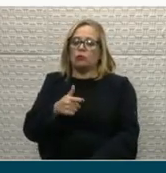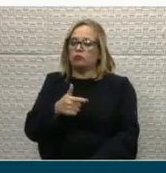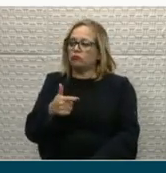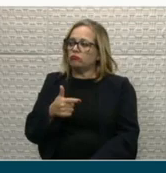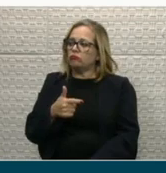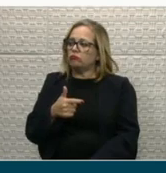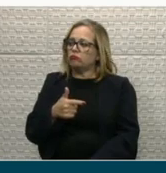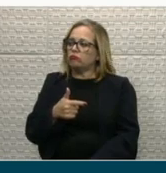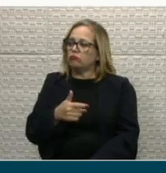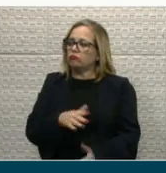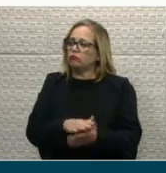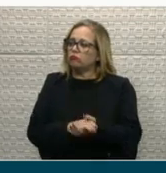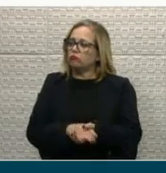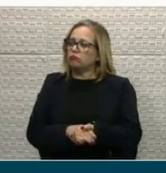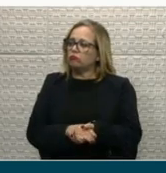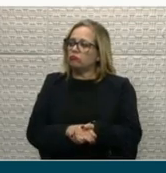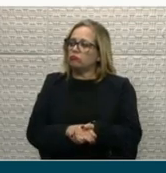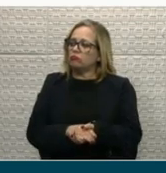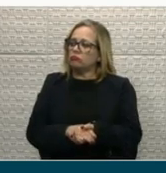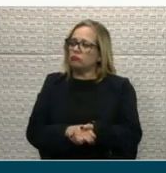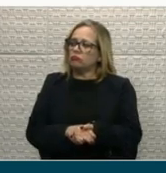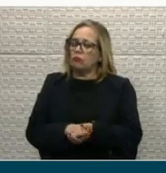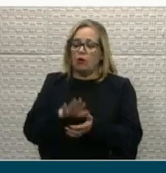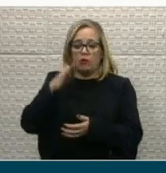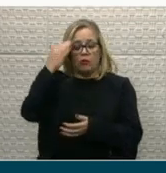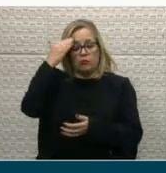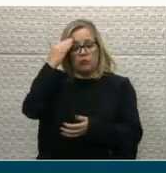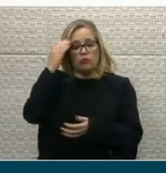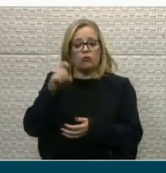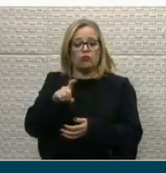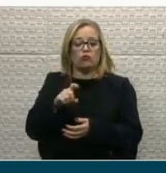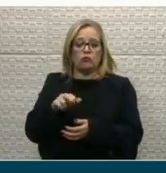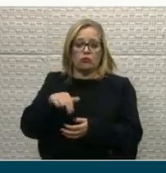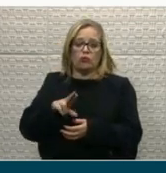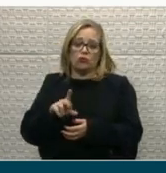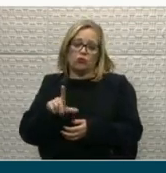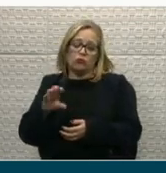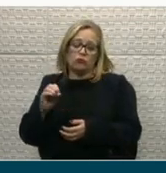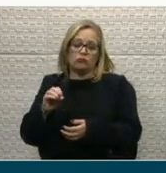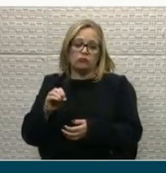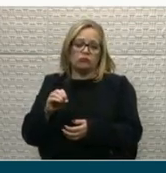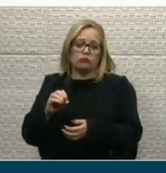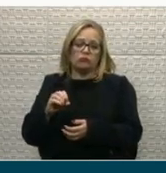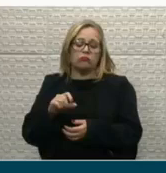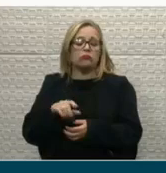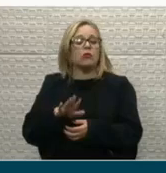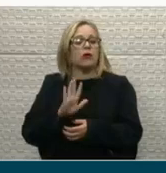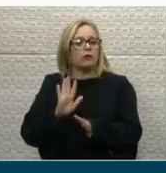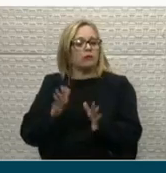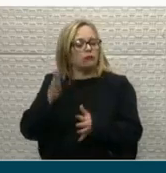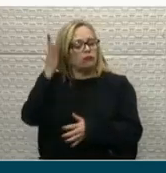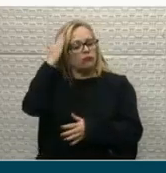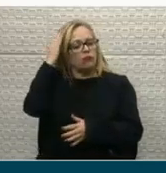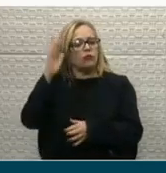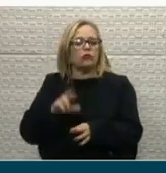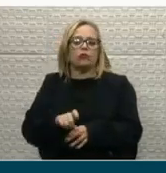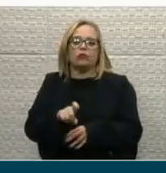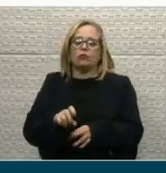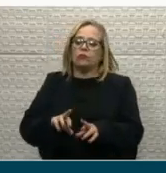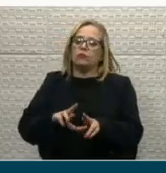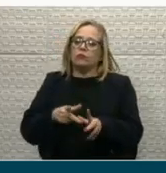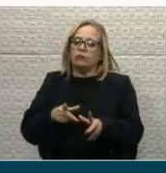2. Então, eu supus que y era nulo. Se y é nulo, eu sei que o x é diferente de